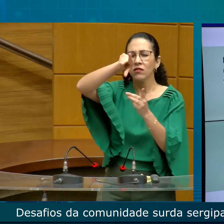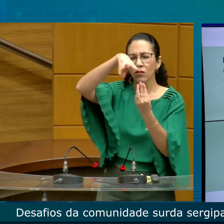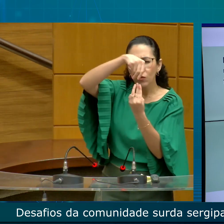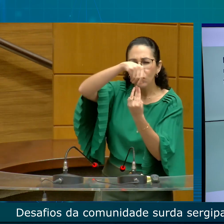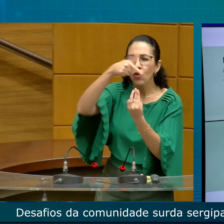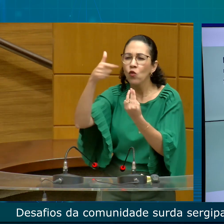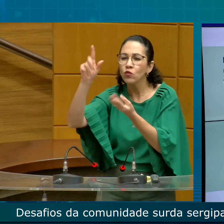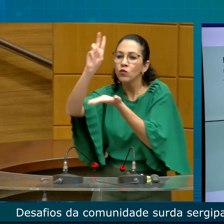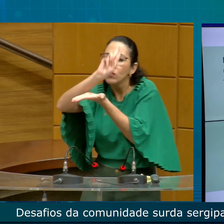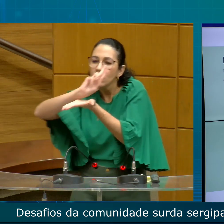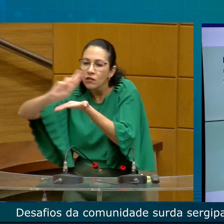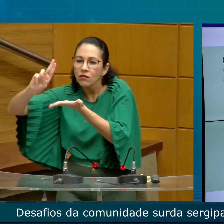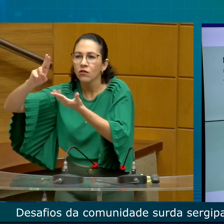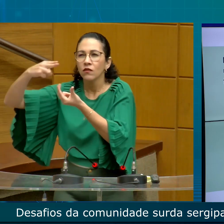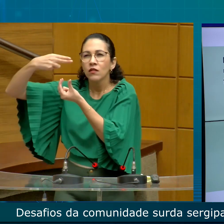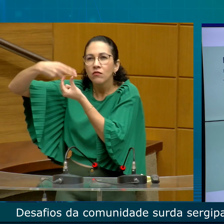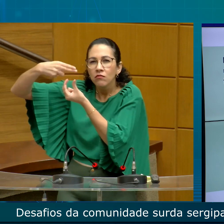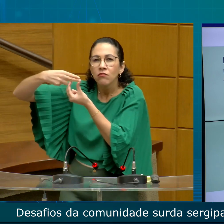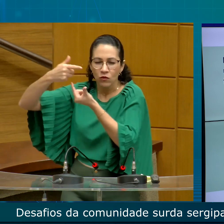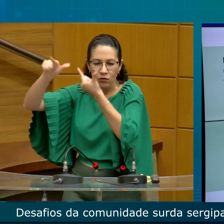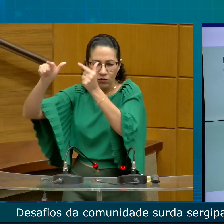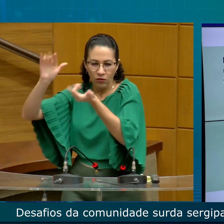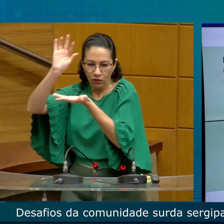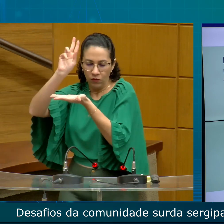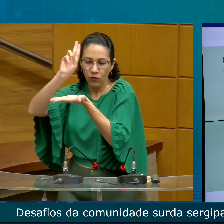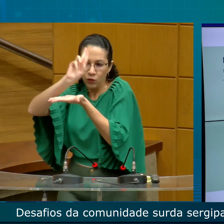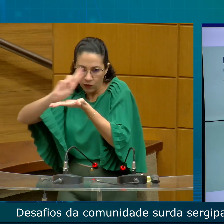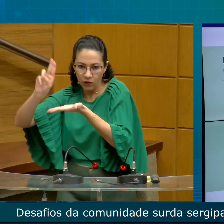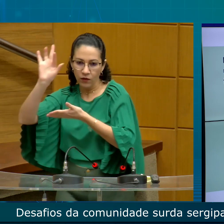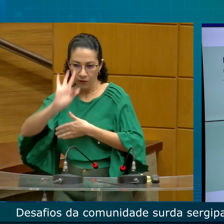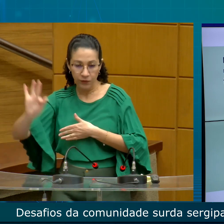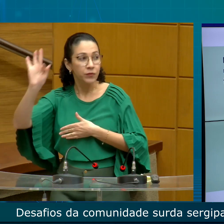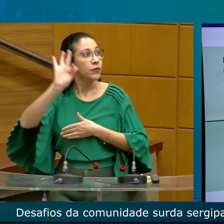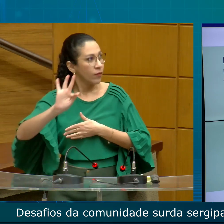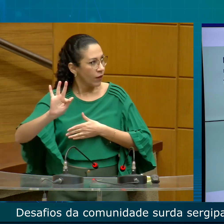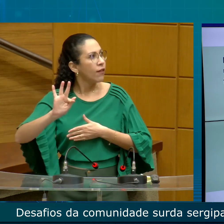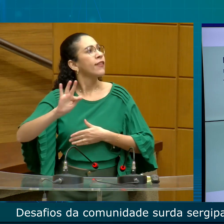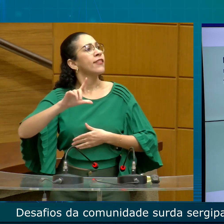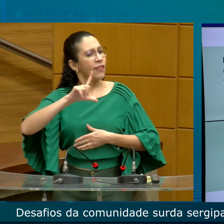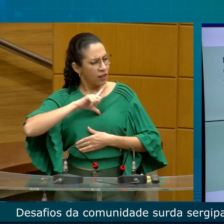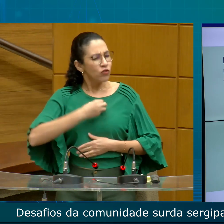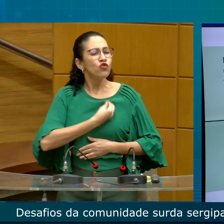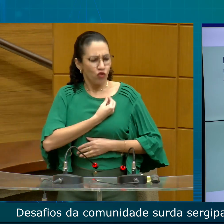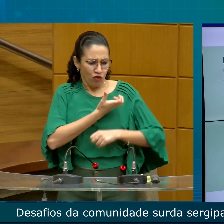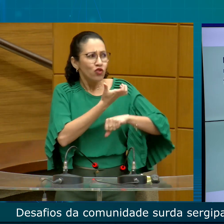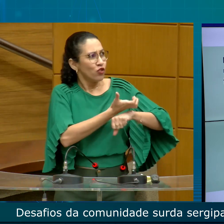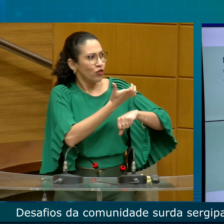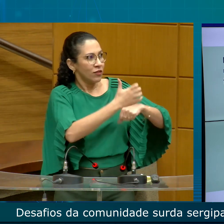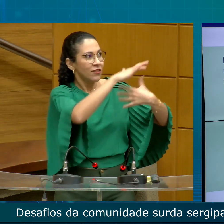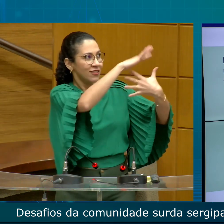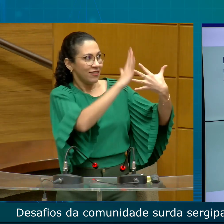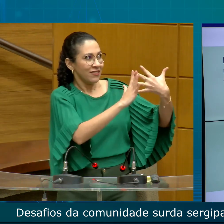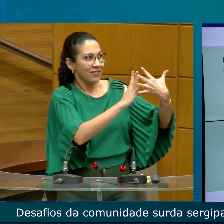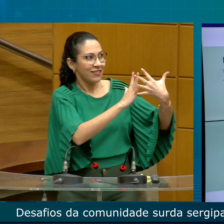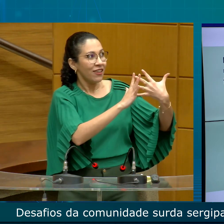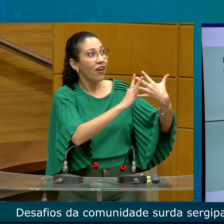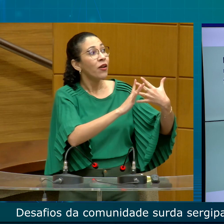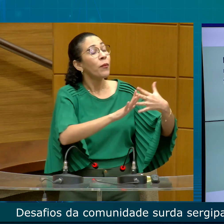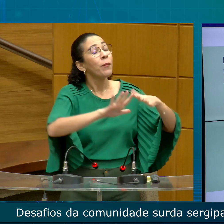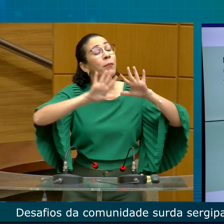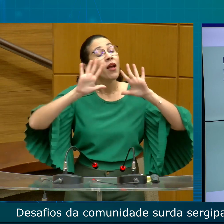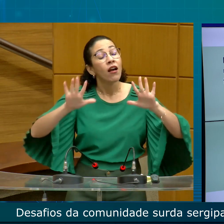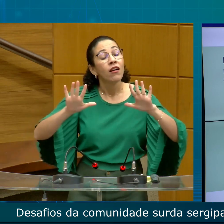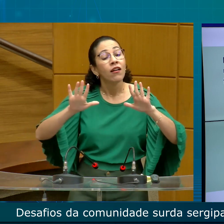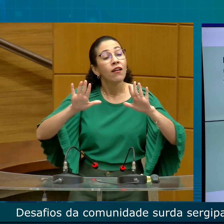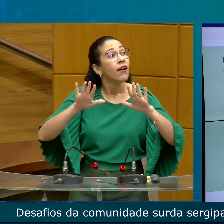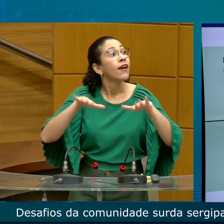Então, aqui em Sergipe, na UFES, por exemplo, né, tem lá a grade, né, que estabelece na faculdade a matéria,